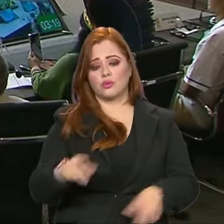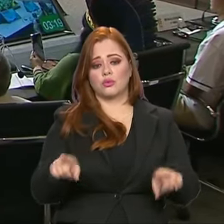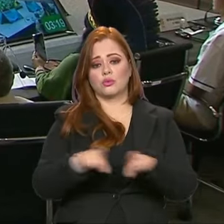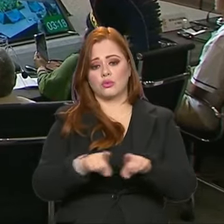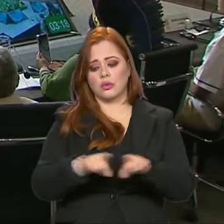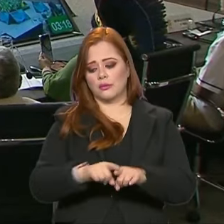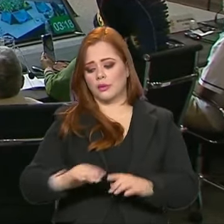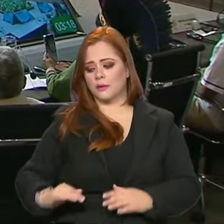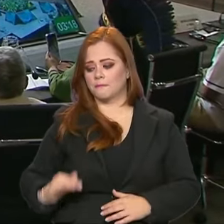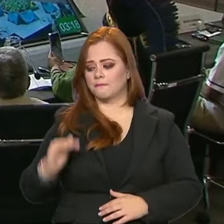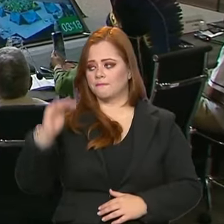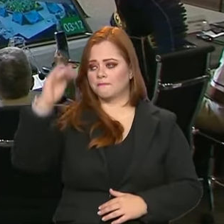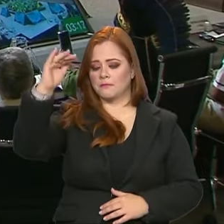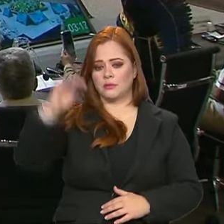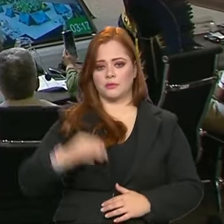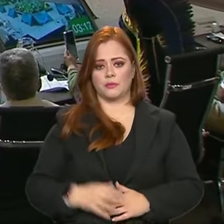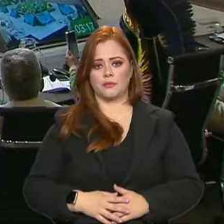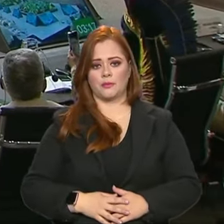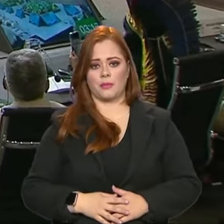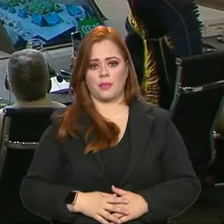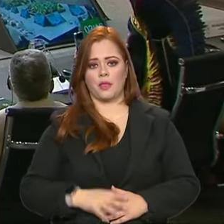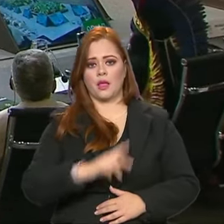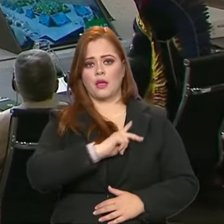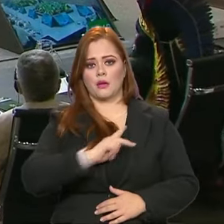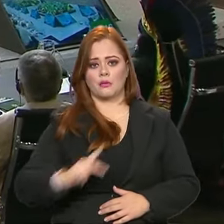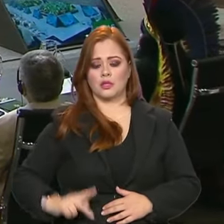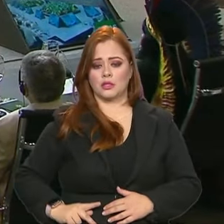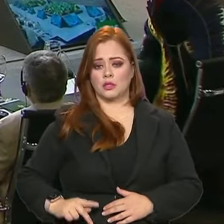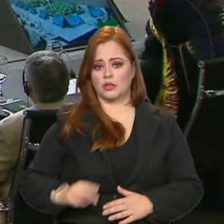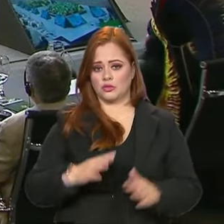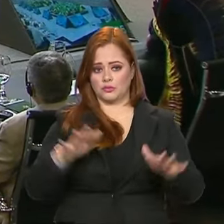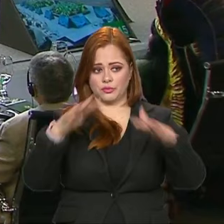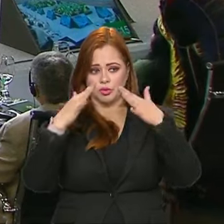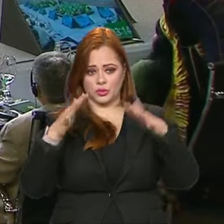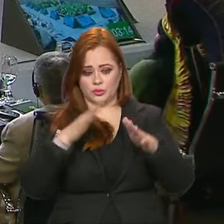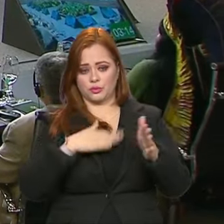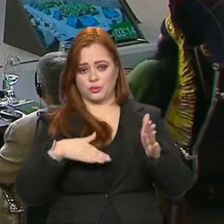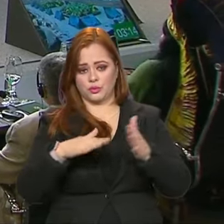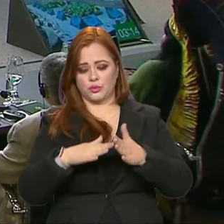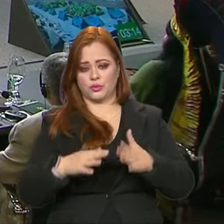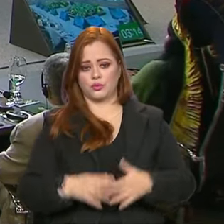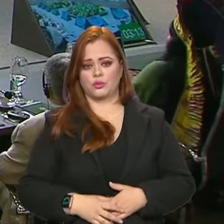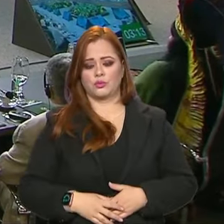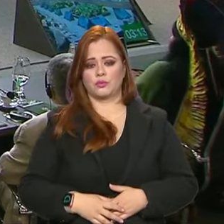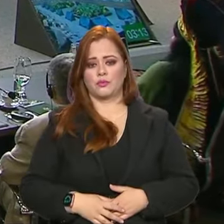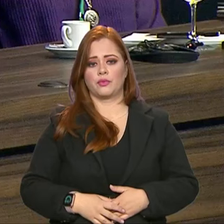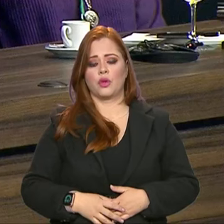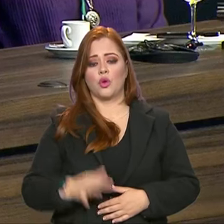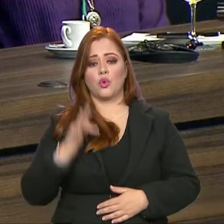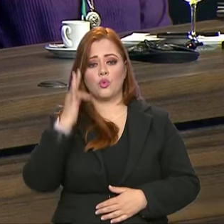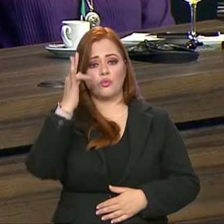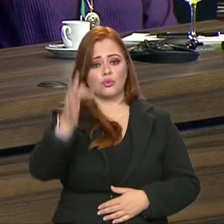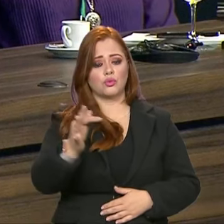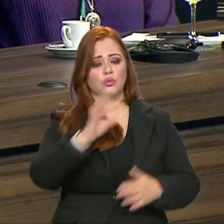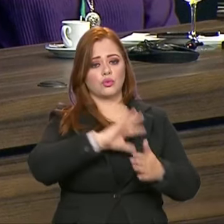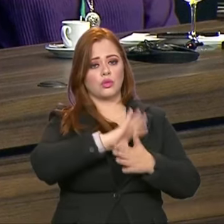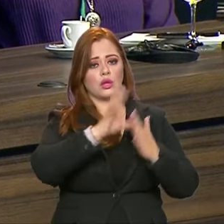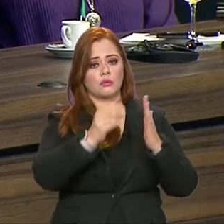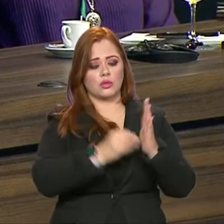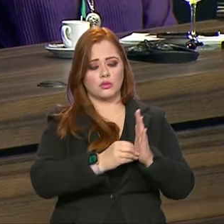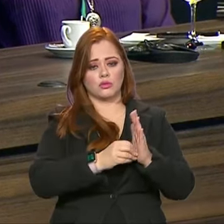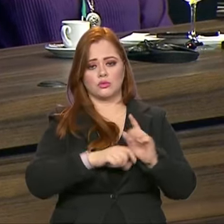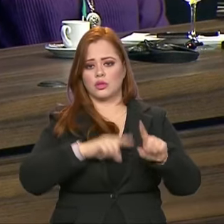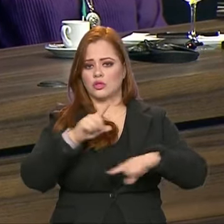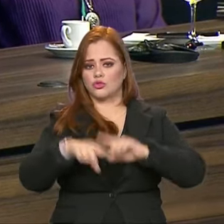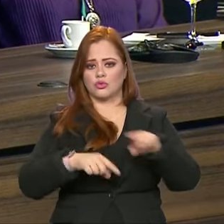gerações. Senhores presidentes, senhoras presidentas, reafirmamos que o futuro da Amazônia e de